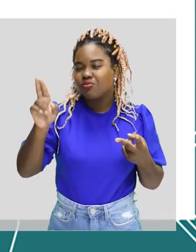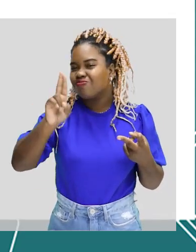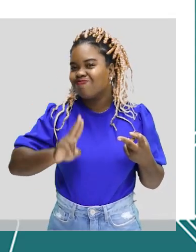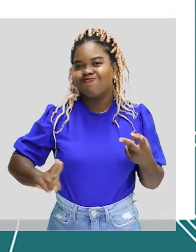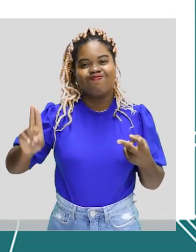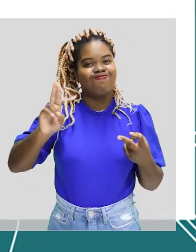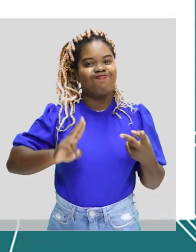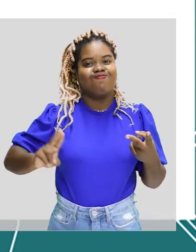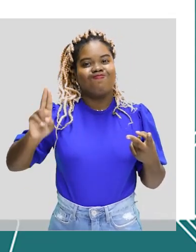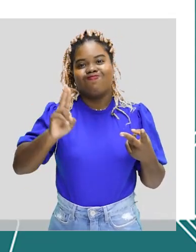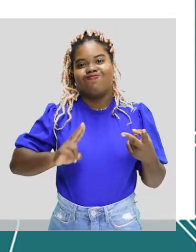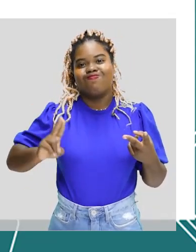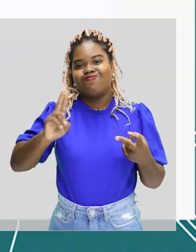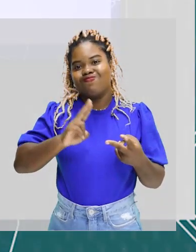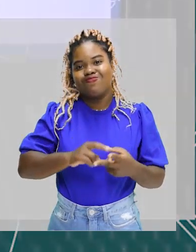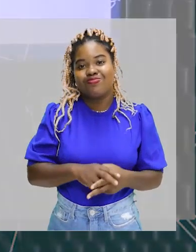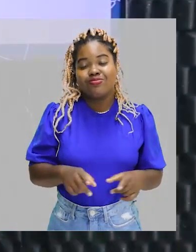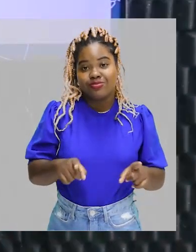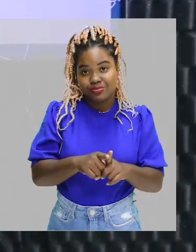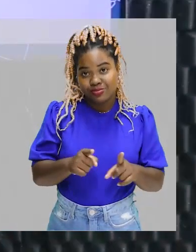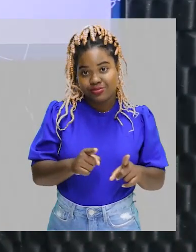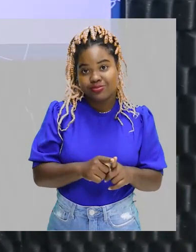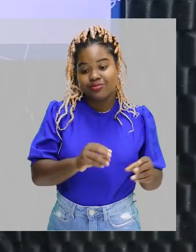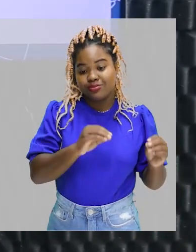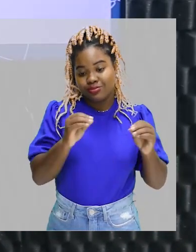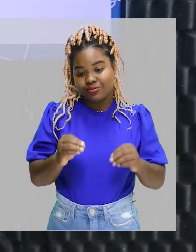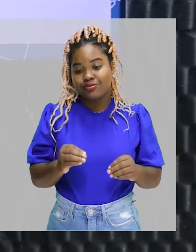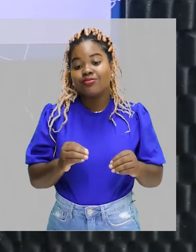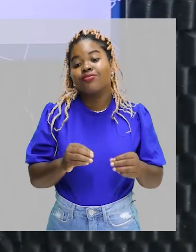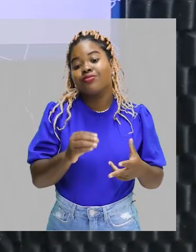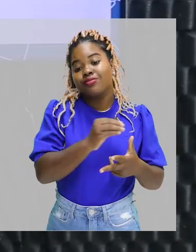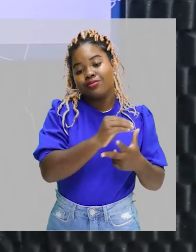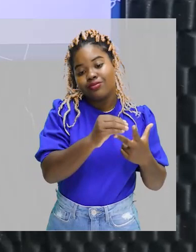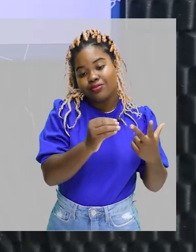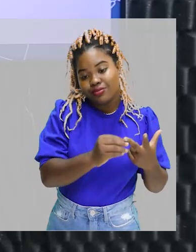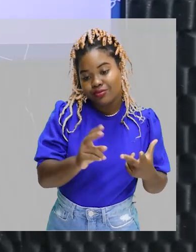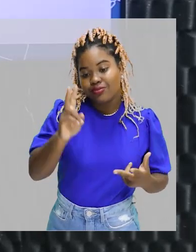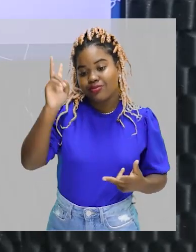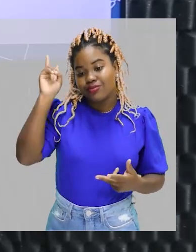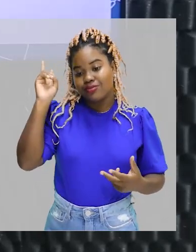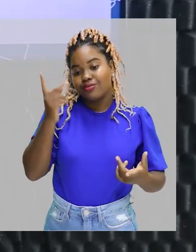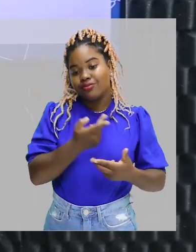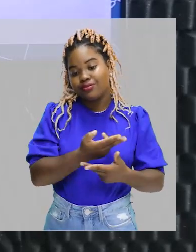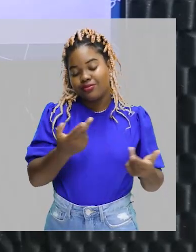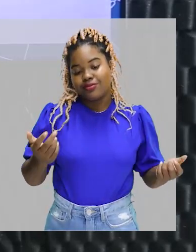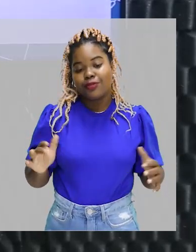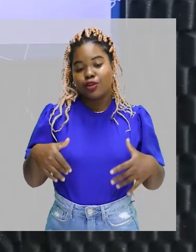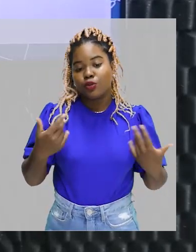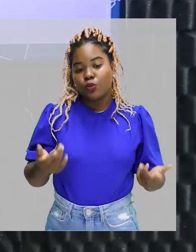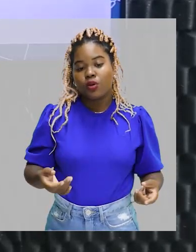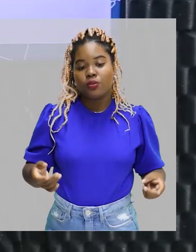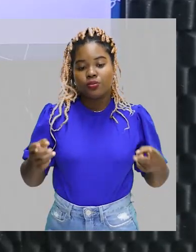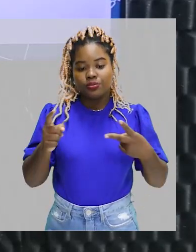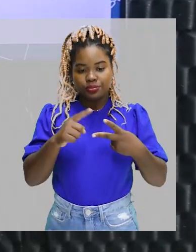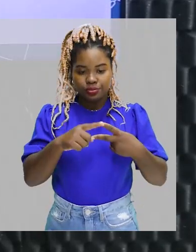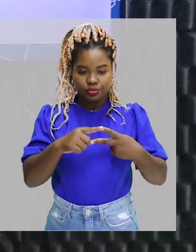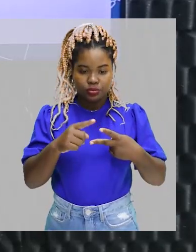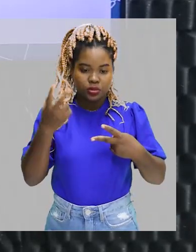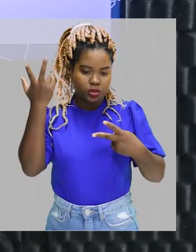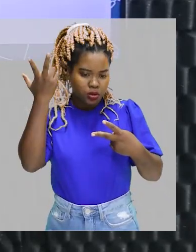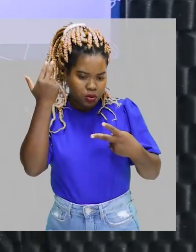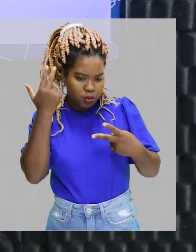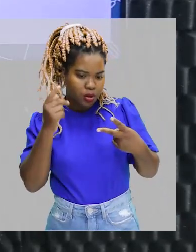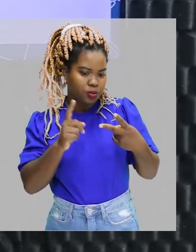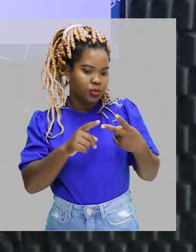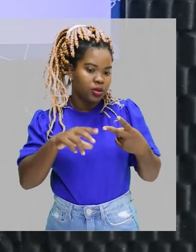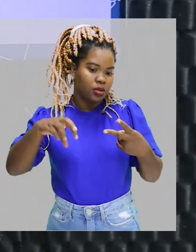e aparecem muito em questões de vestibular, questões de Enem. Quais são elas? A concentração comum